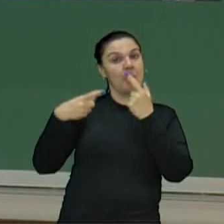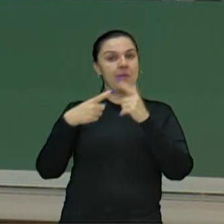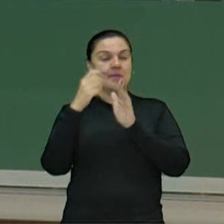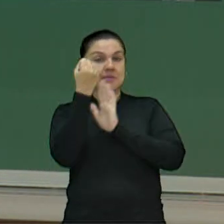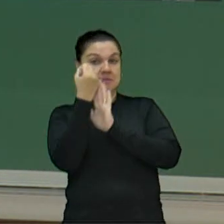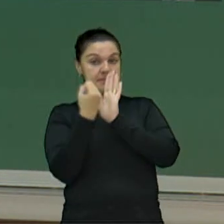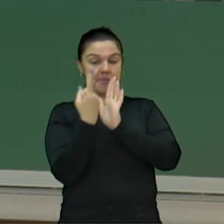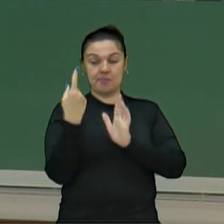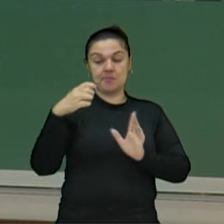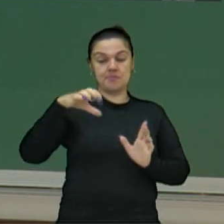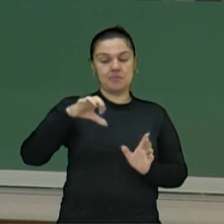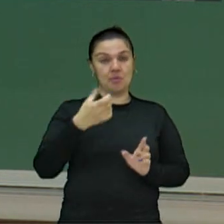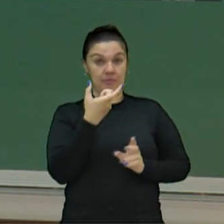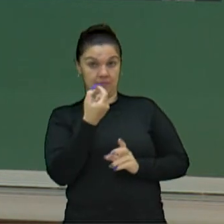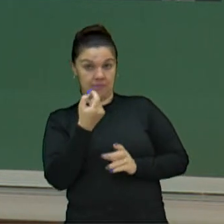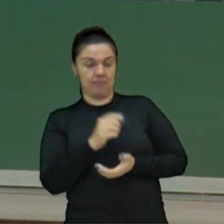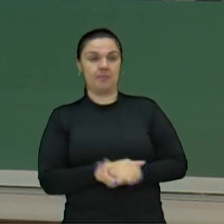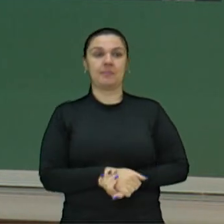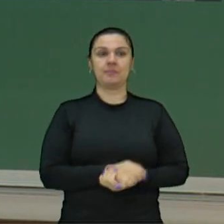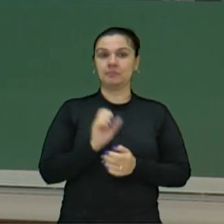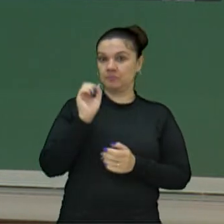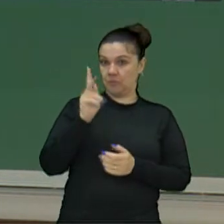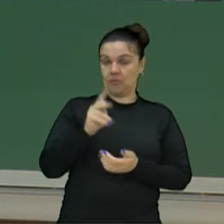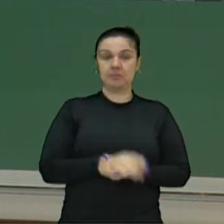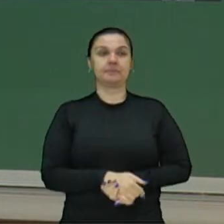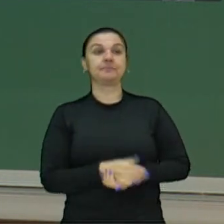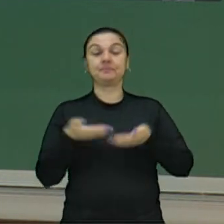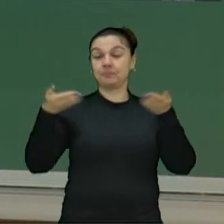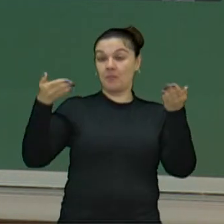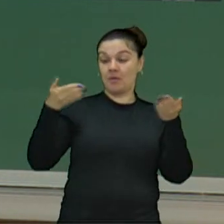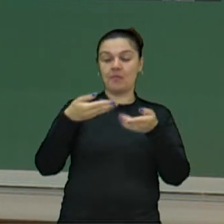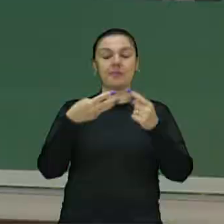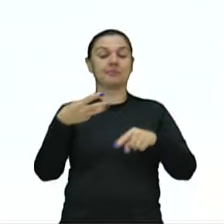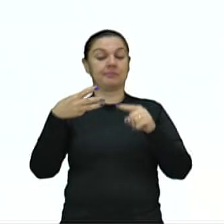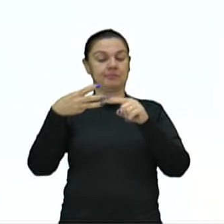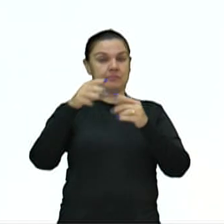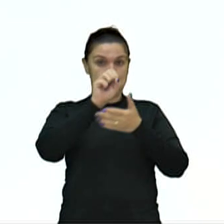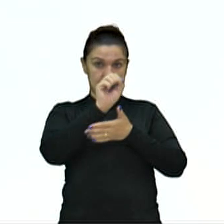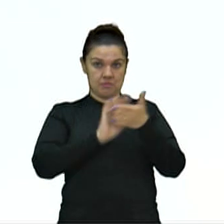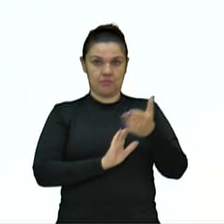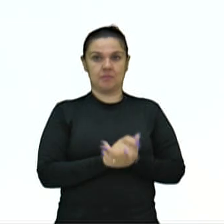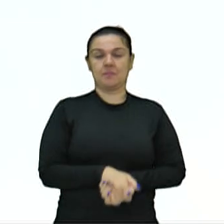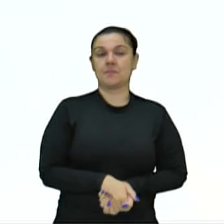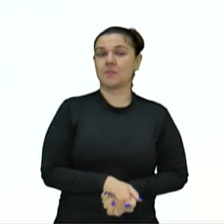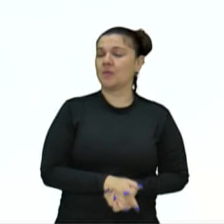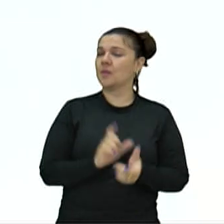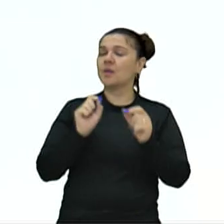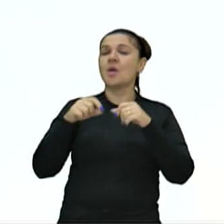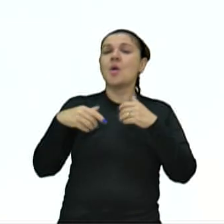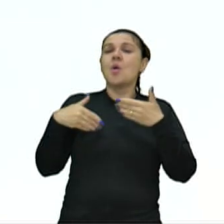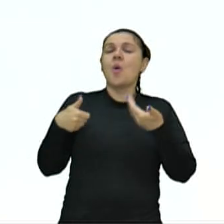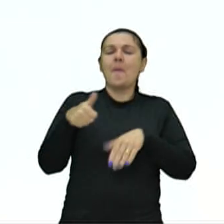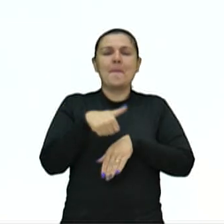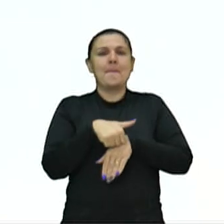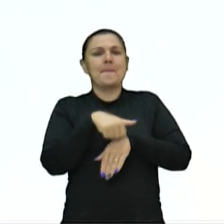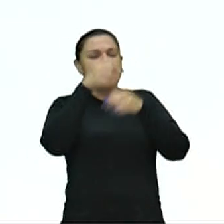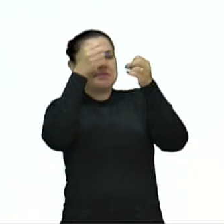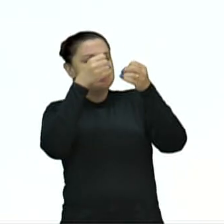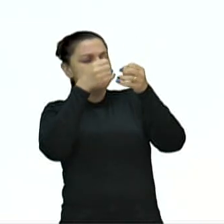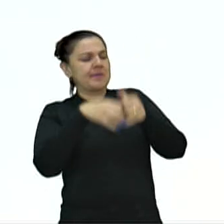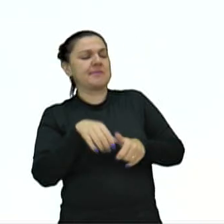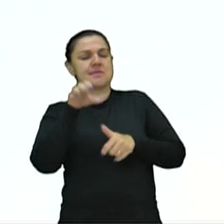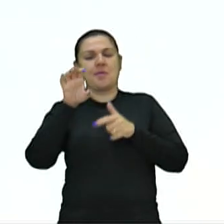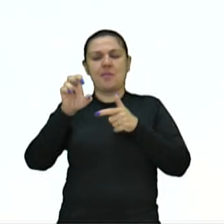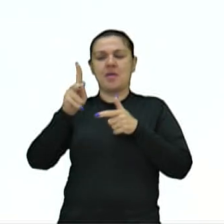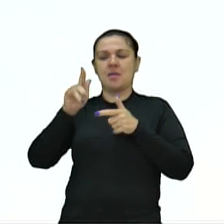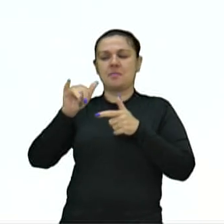XIX e XX. Okay? Aqui temos um terceiro exercício. Qual é a definição mais correta para epistema